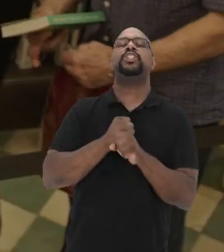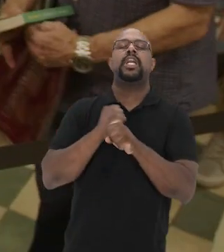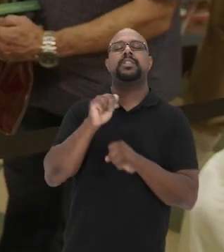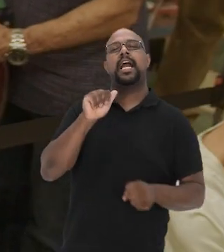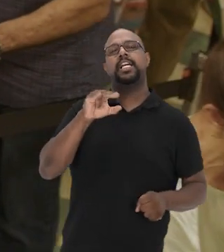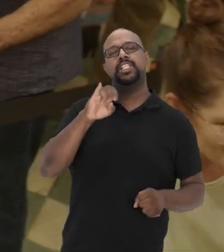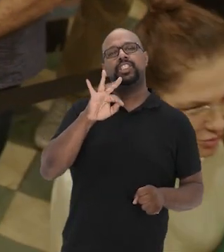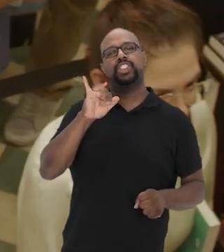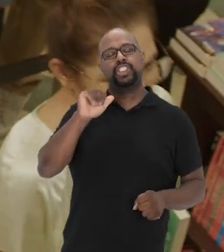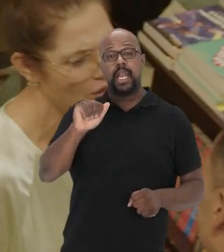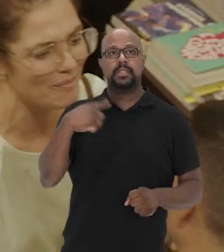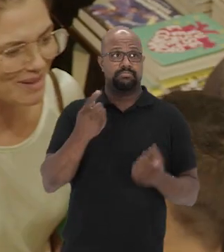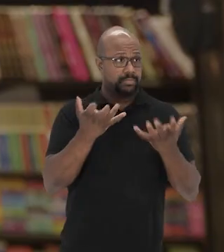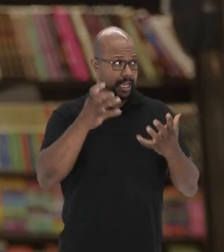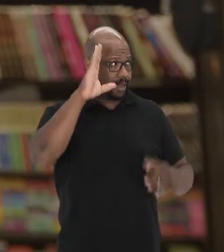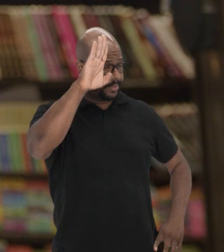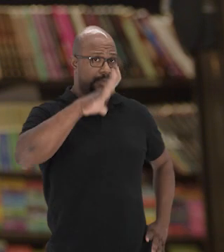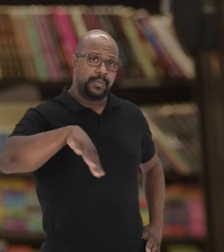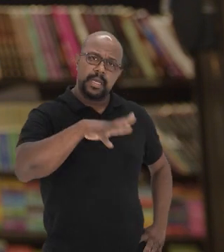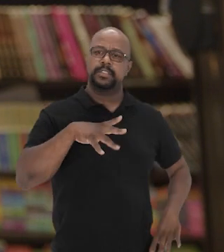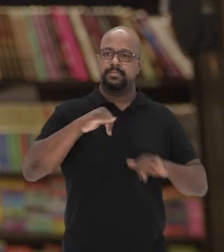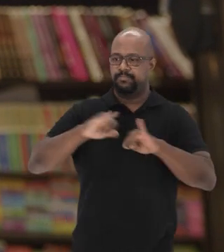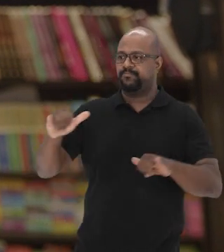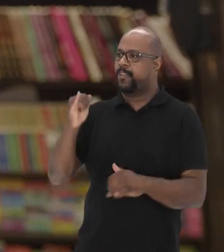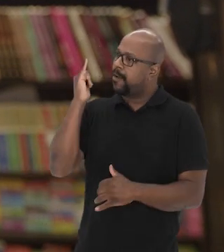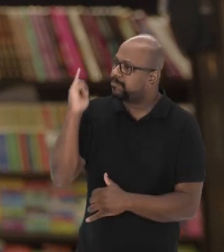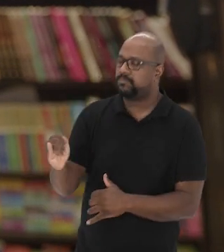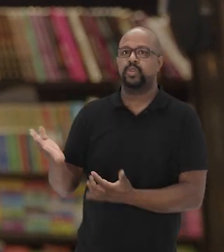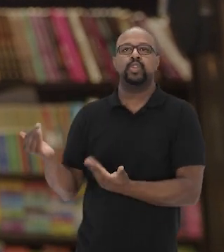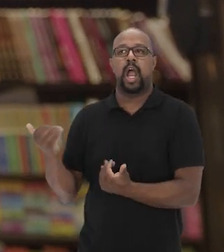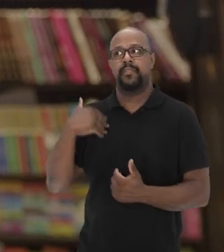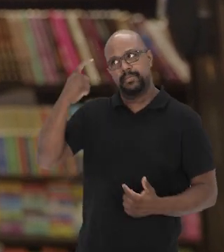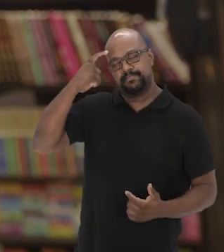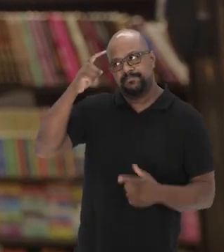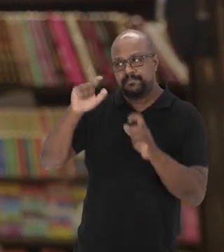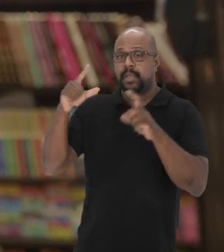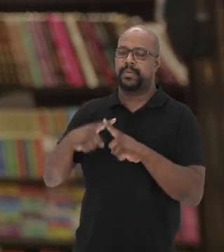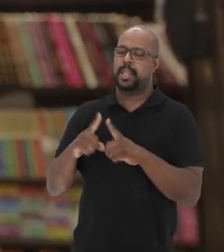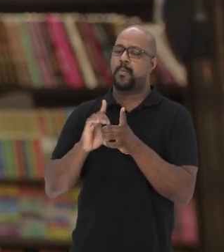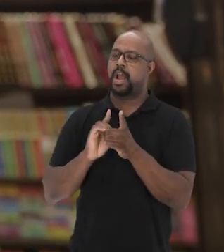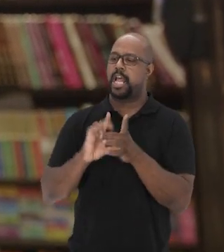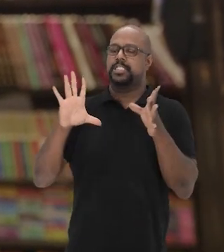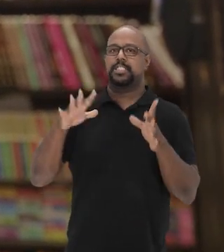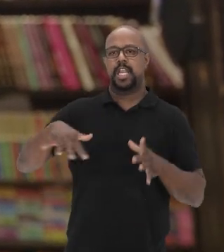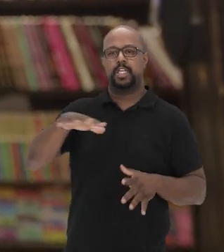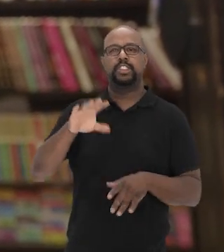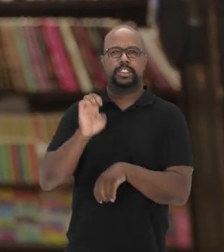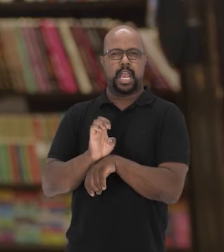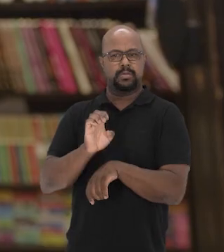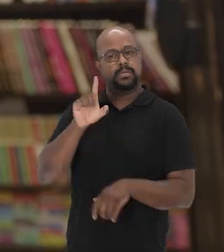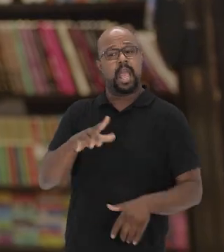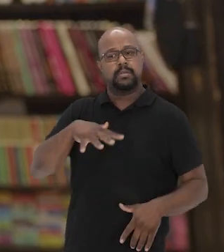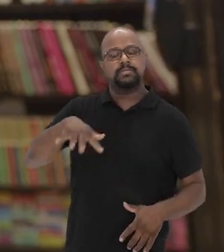Anistia e a gente quer principalmente alertar aos jovens né que a democracia o estado de direito